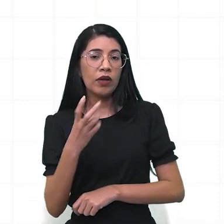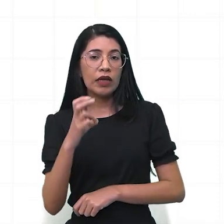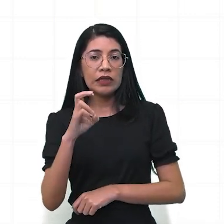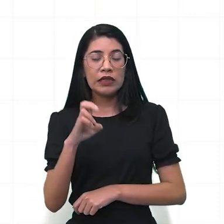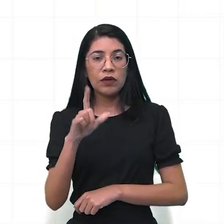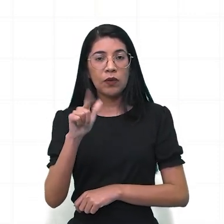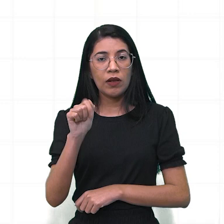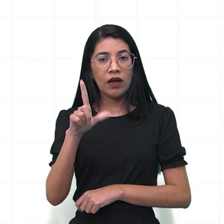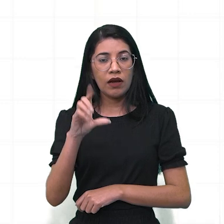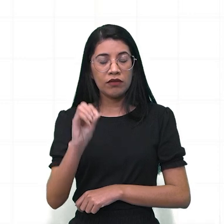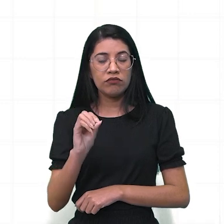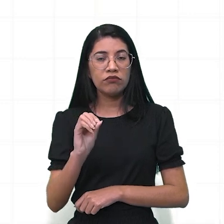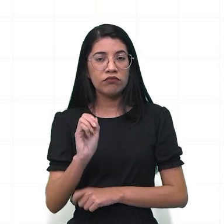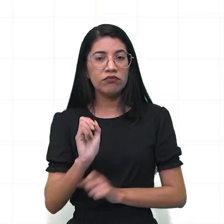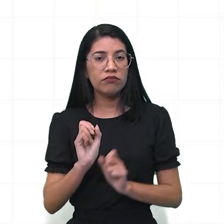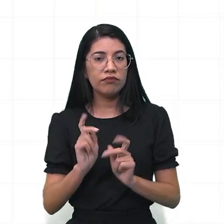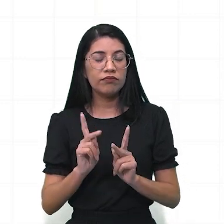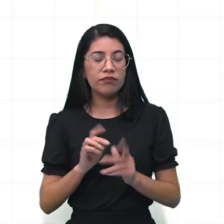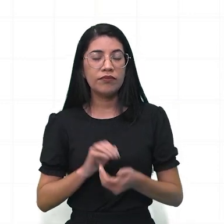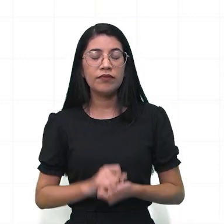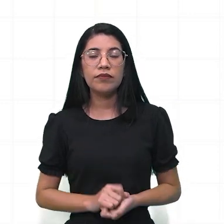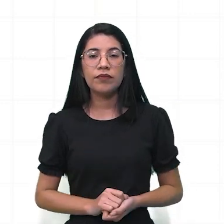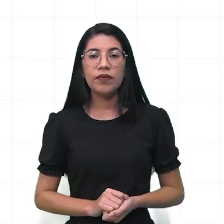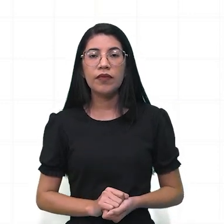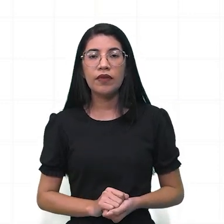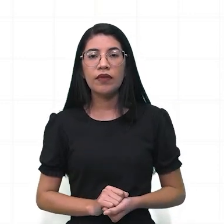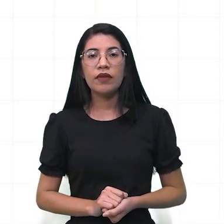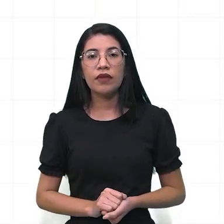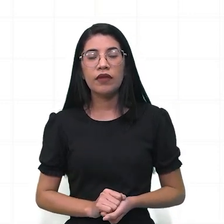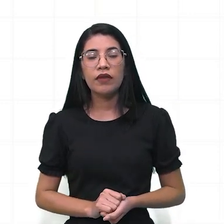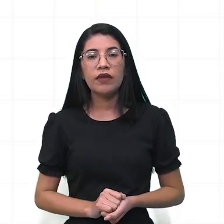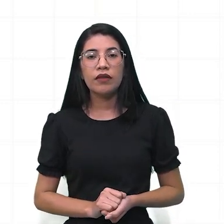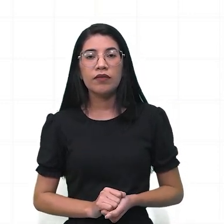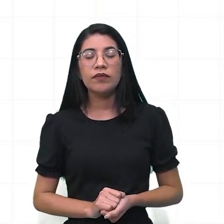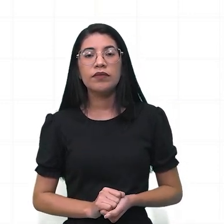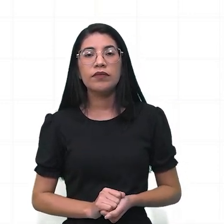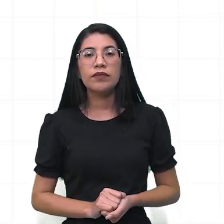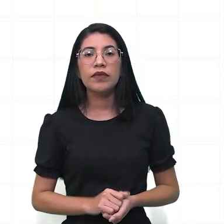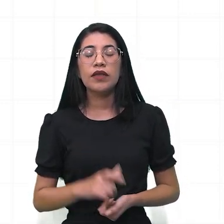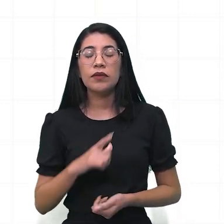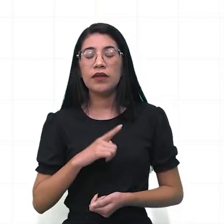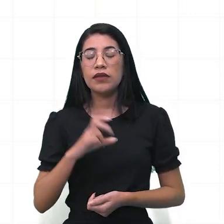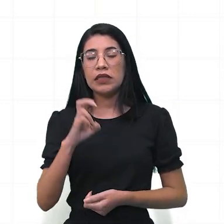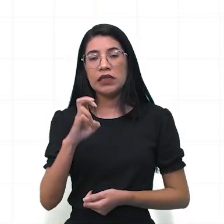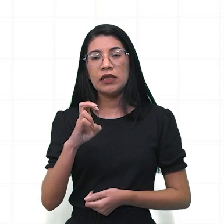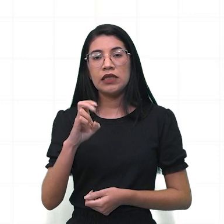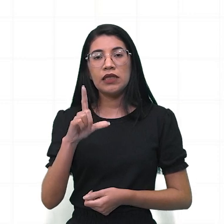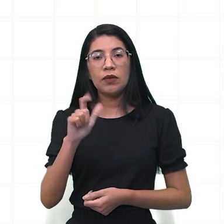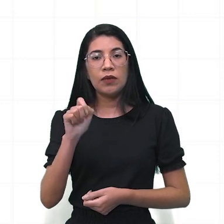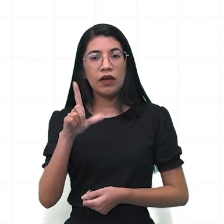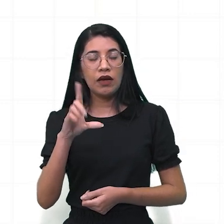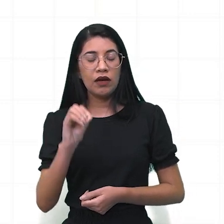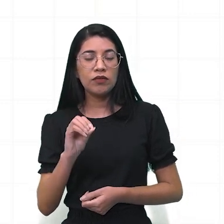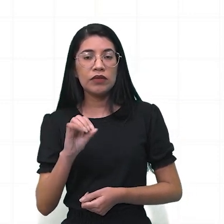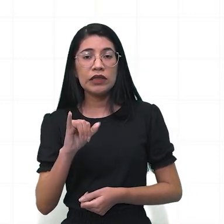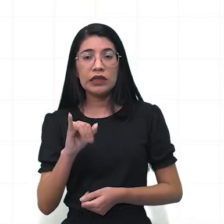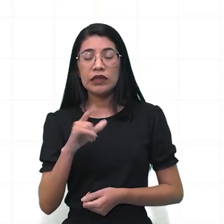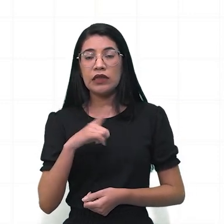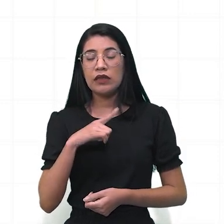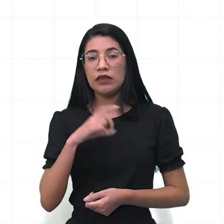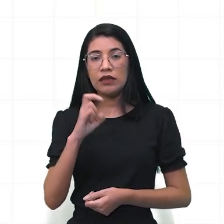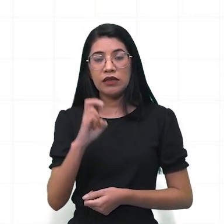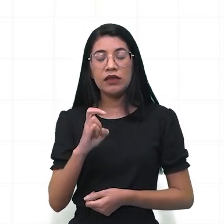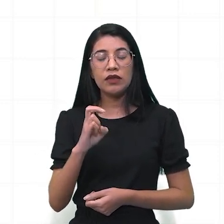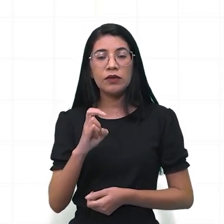5 lados, não é verdade? Se é um pentágono, ele possui 5 lados. Então, pronto. Se ele tem 5